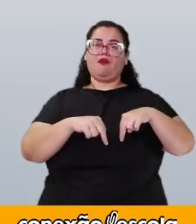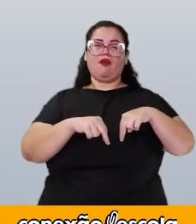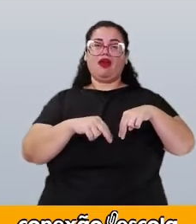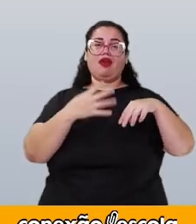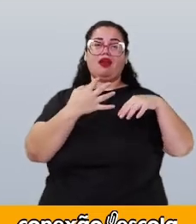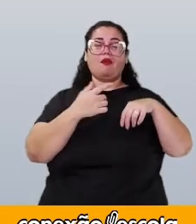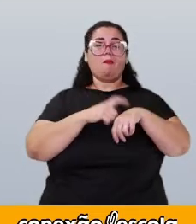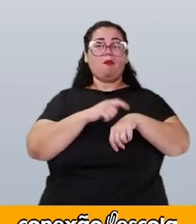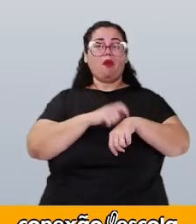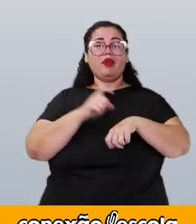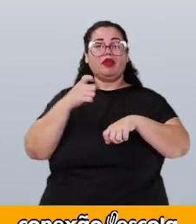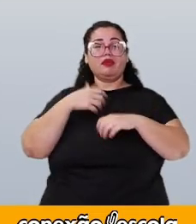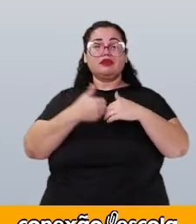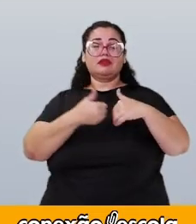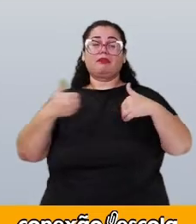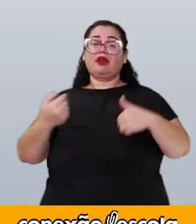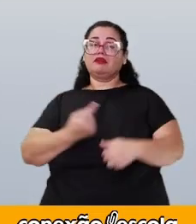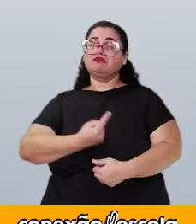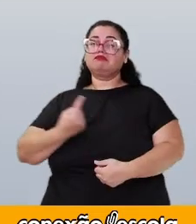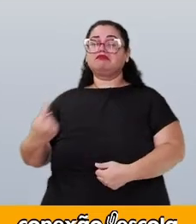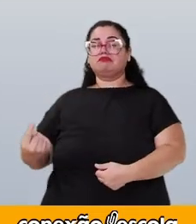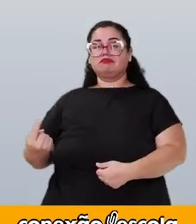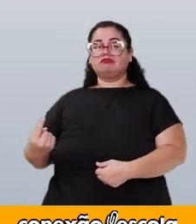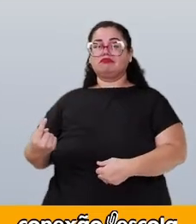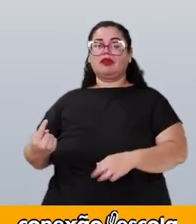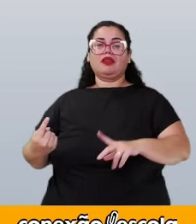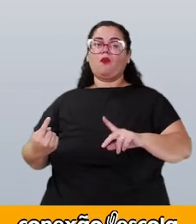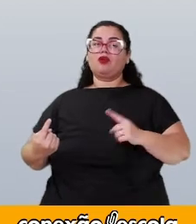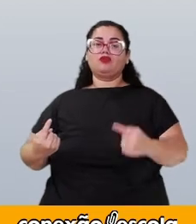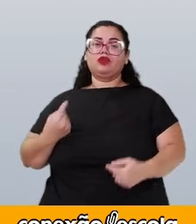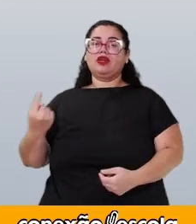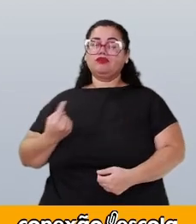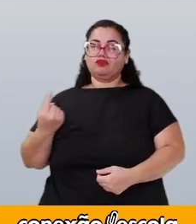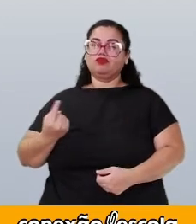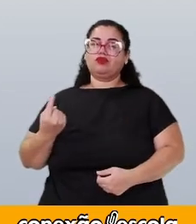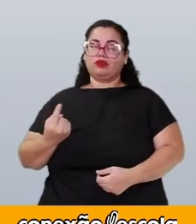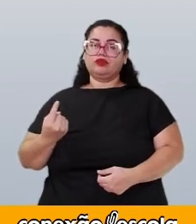está em um momento separado daquele conjunto.